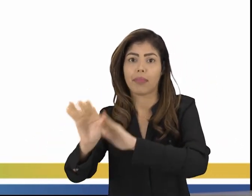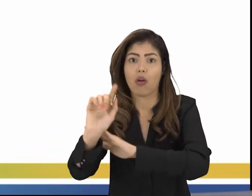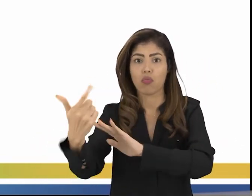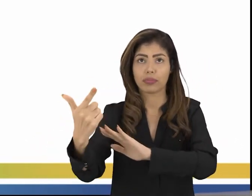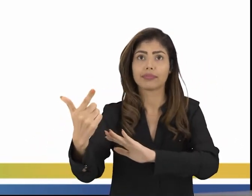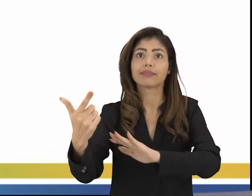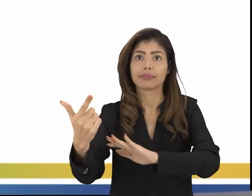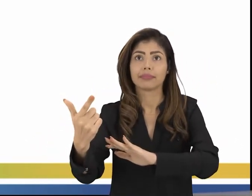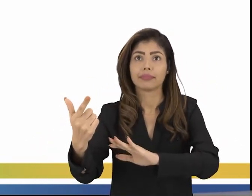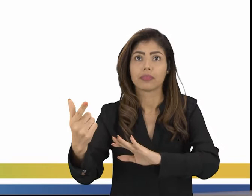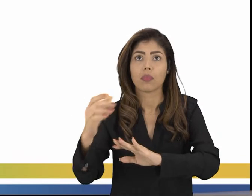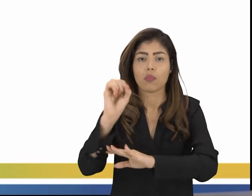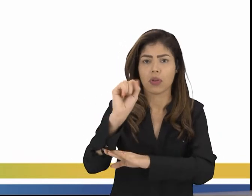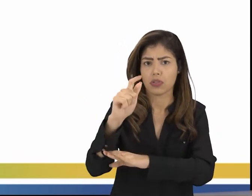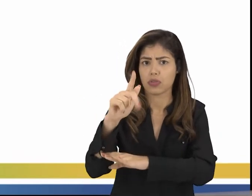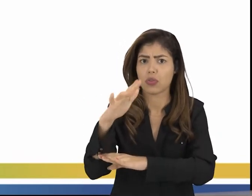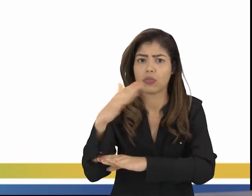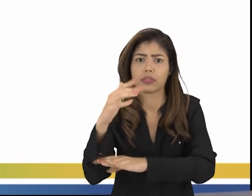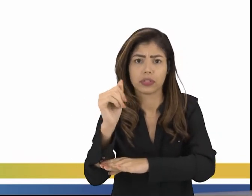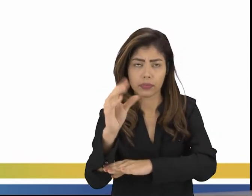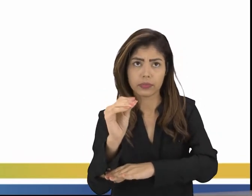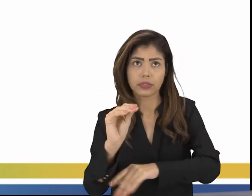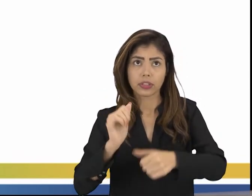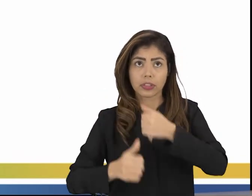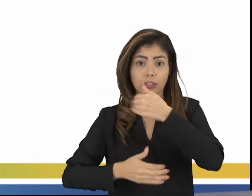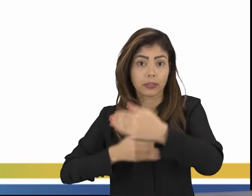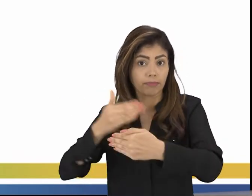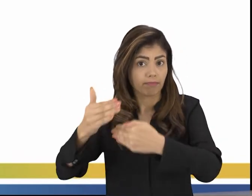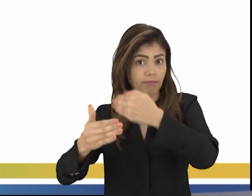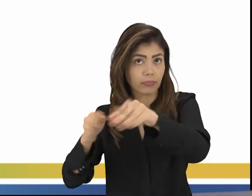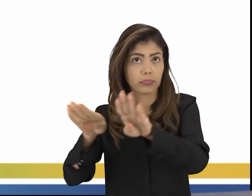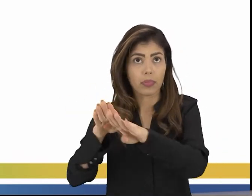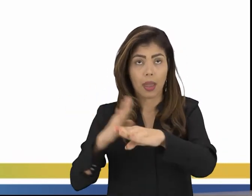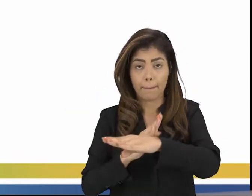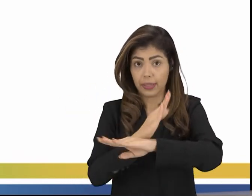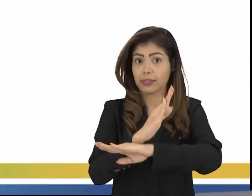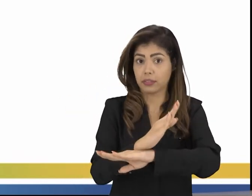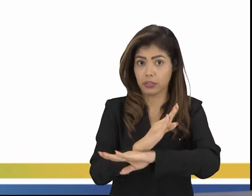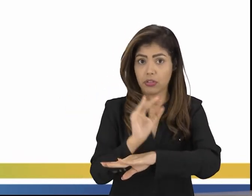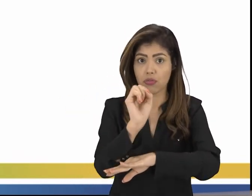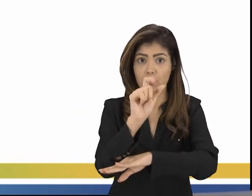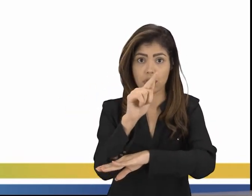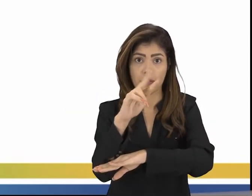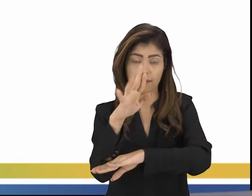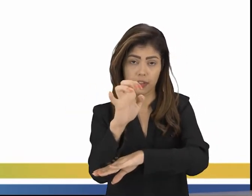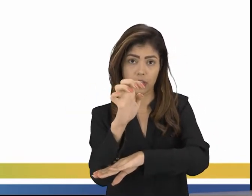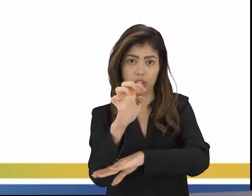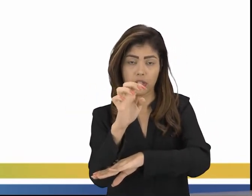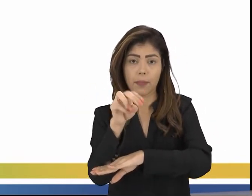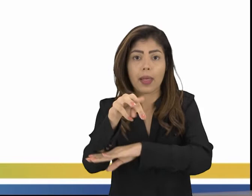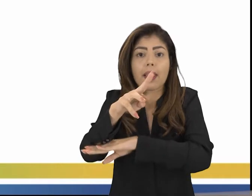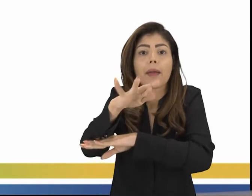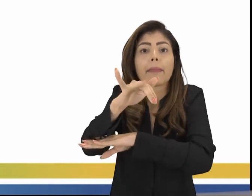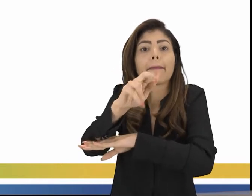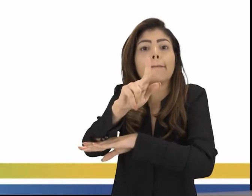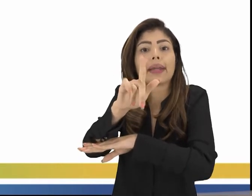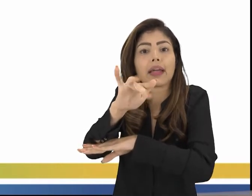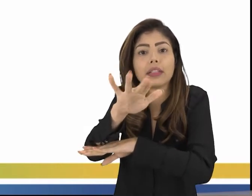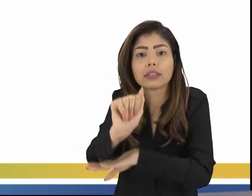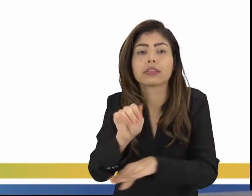membrana uma solução. E aí ocorre a passagem do solvente pela membrana no